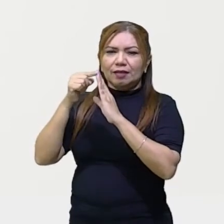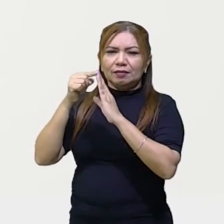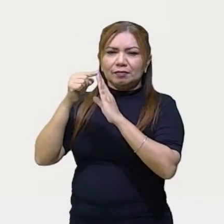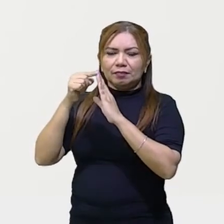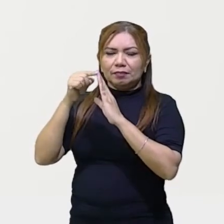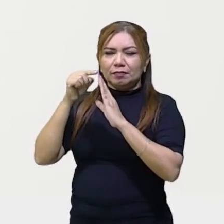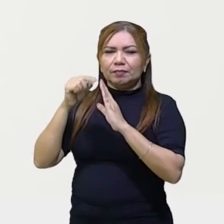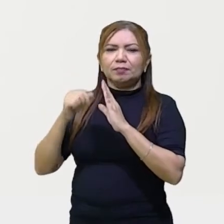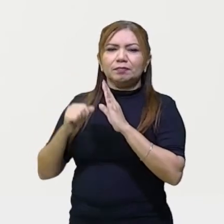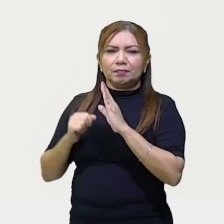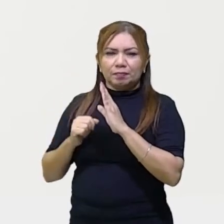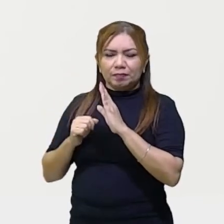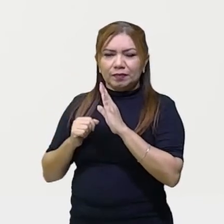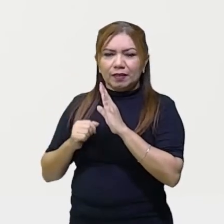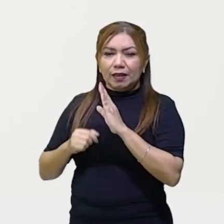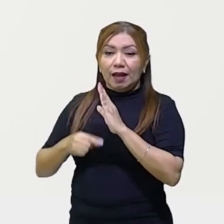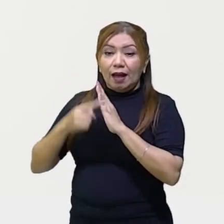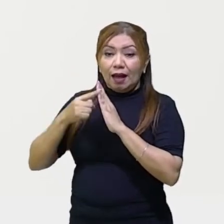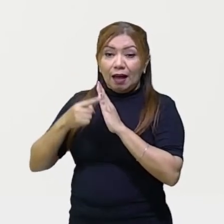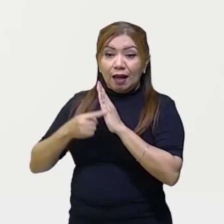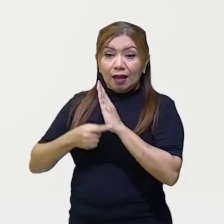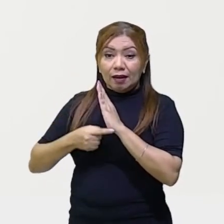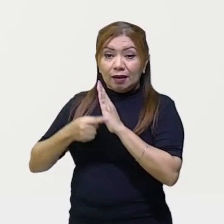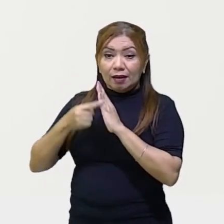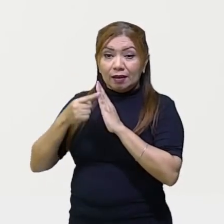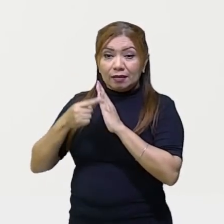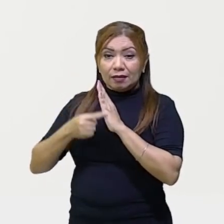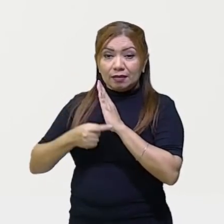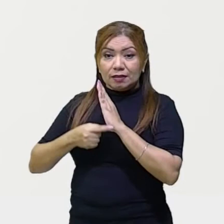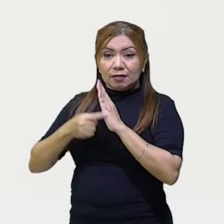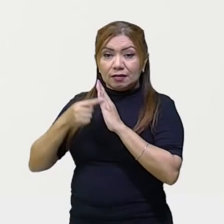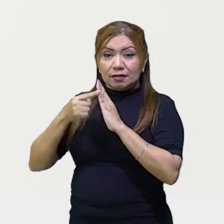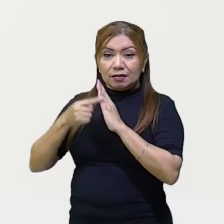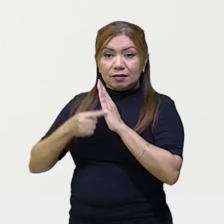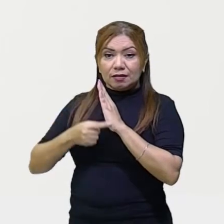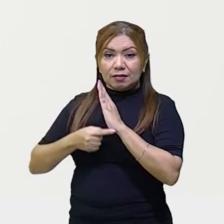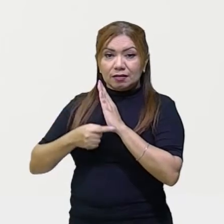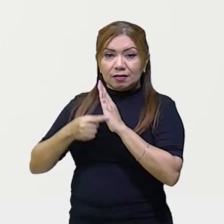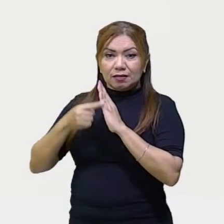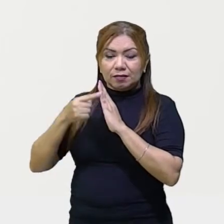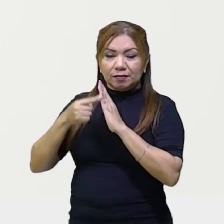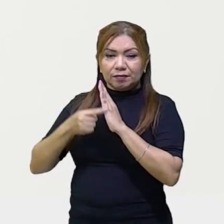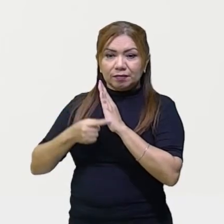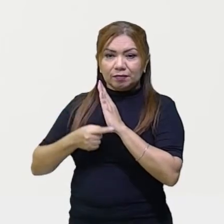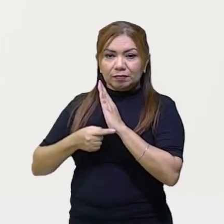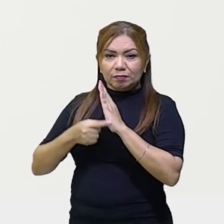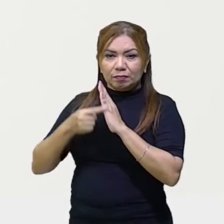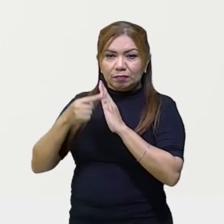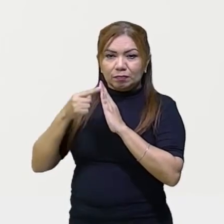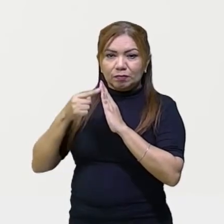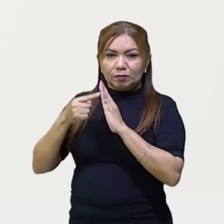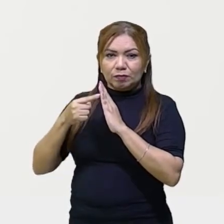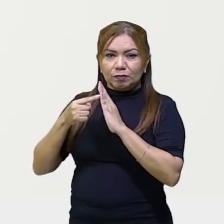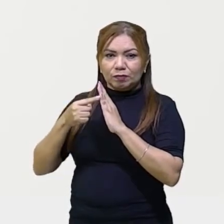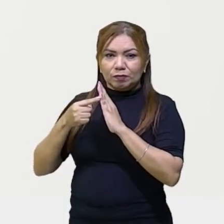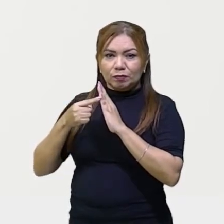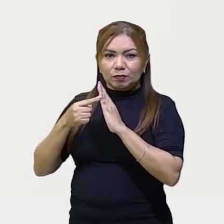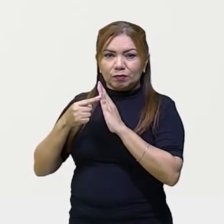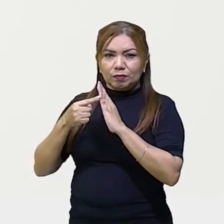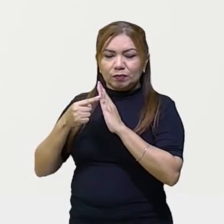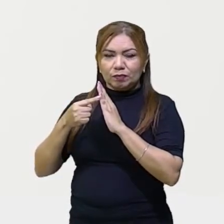Central então e as arestas Então eu tenho 10 arestas Opa deixa eu apagar aqui eu tenho